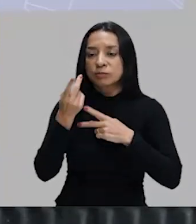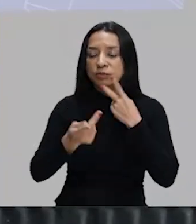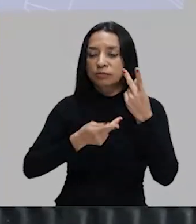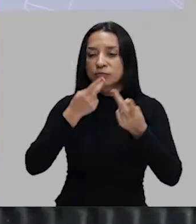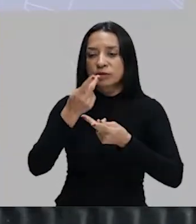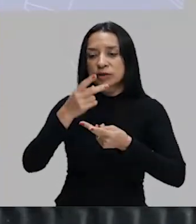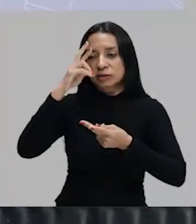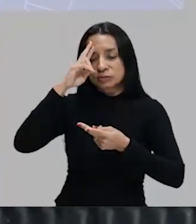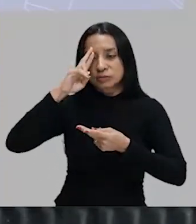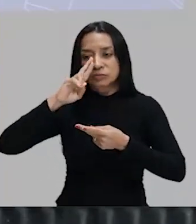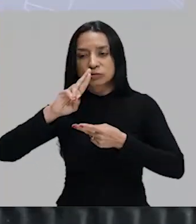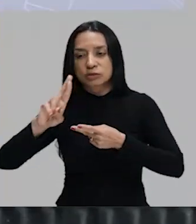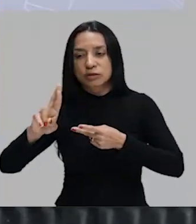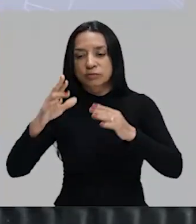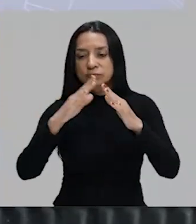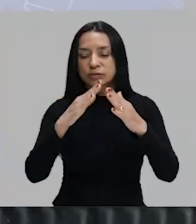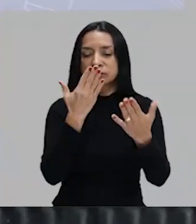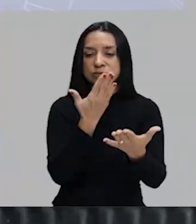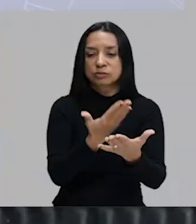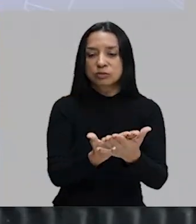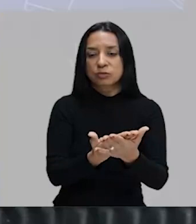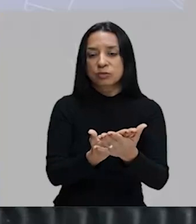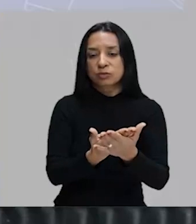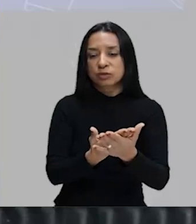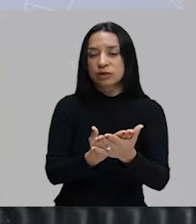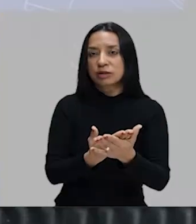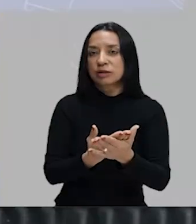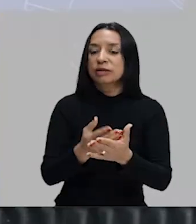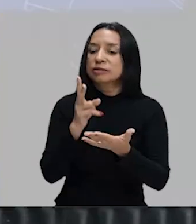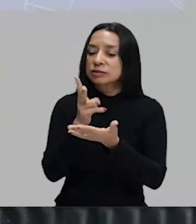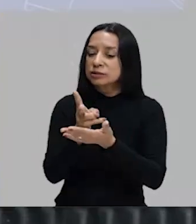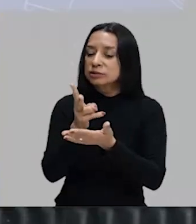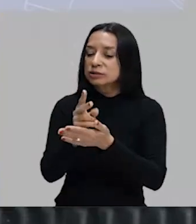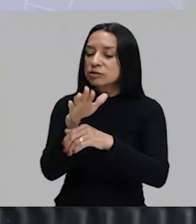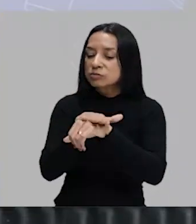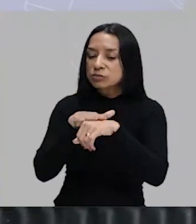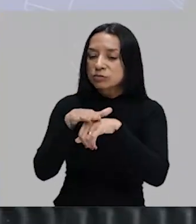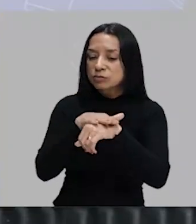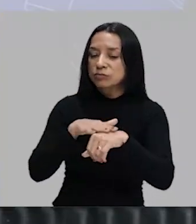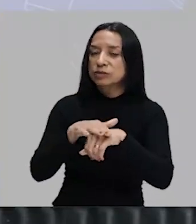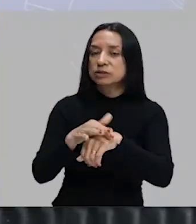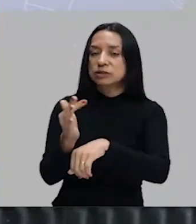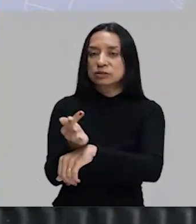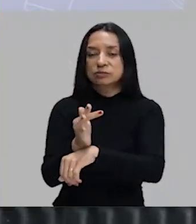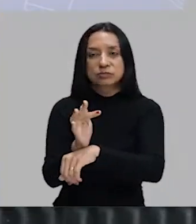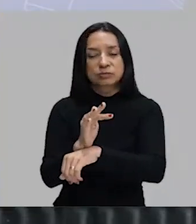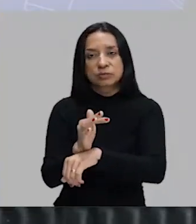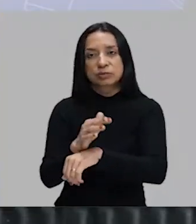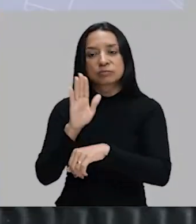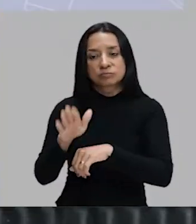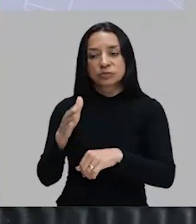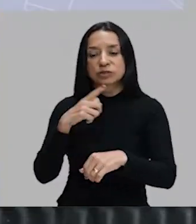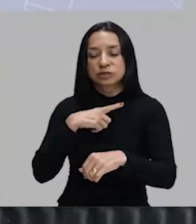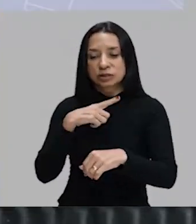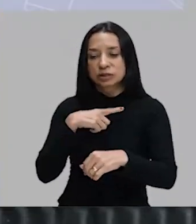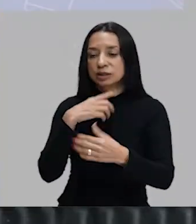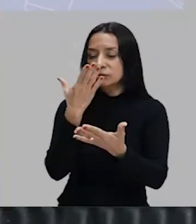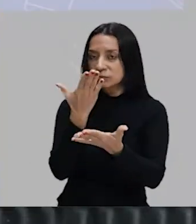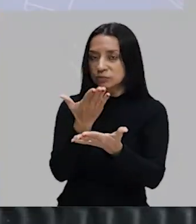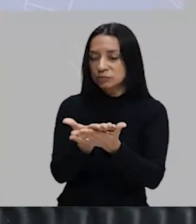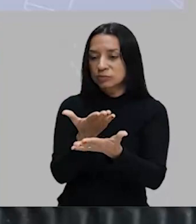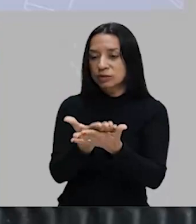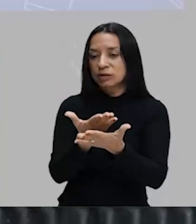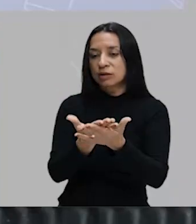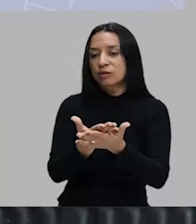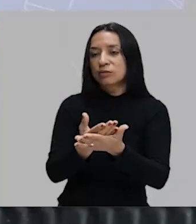vou sempre me referir de maneira formal. Nós também já tivemos uma aula sobre linguagem formal e